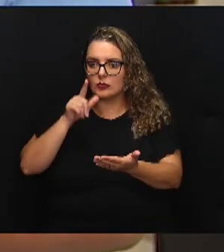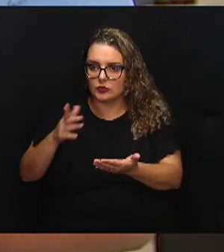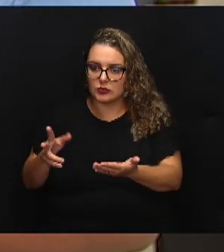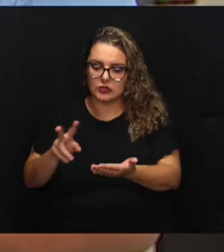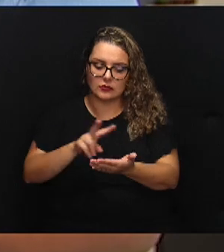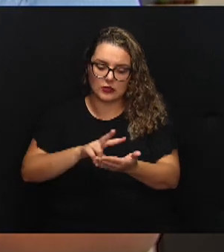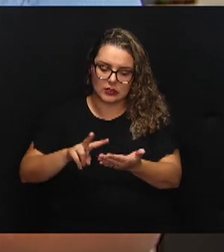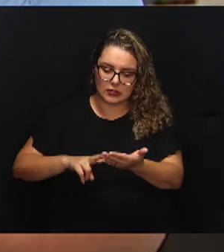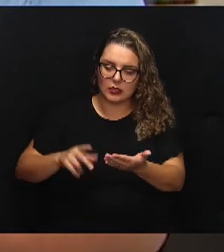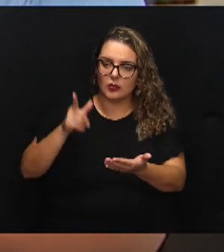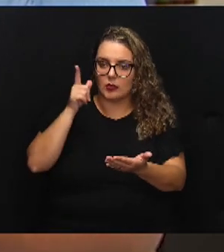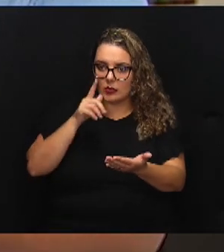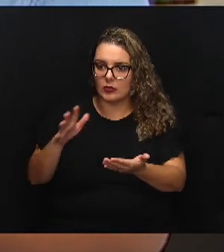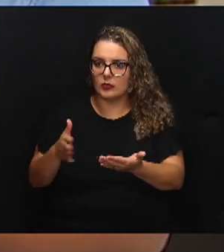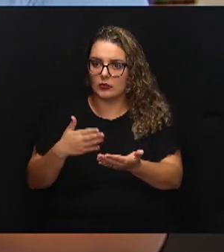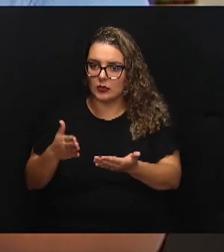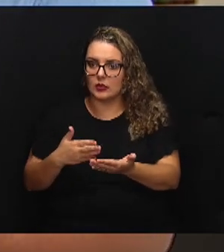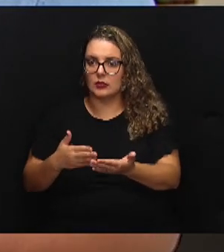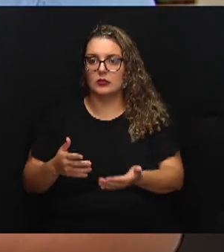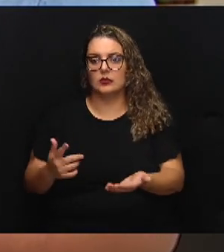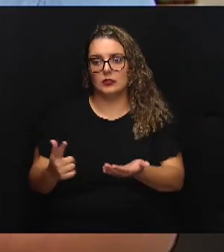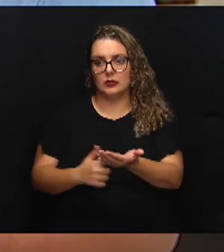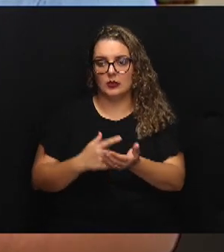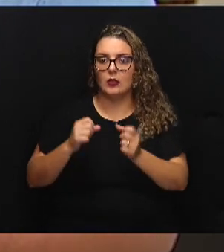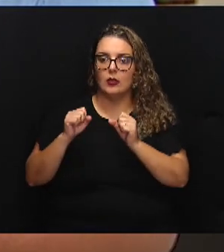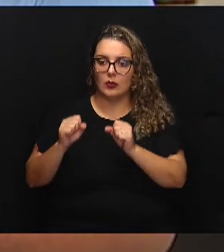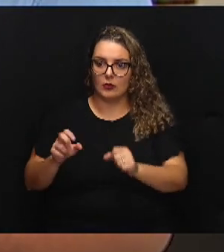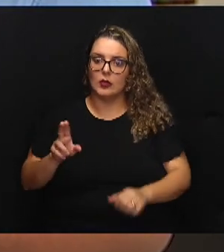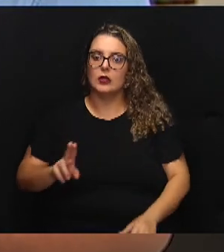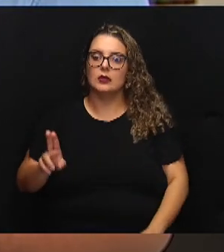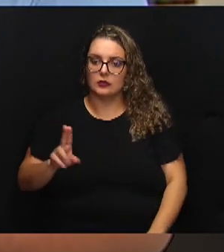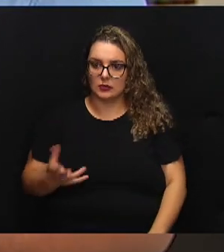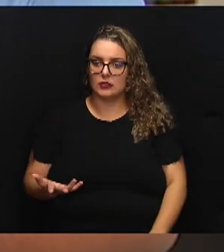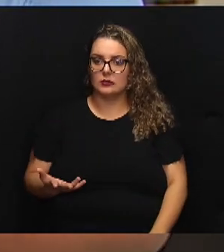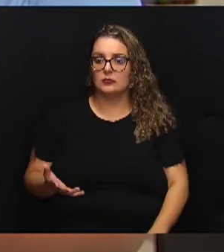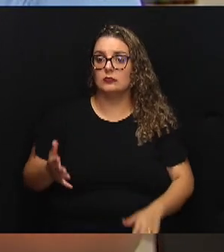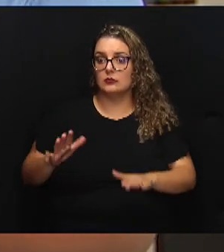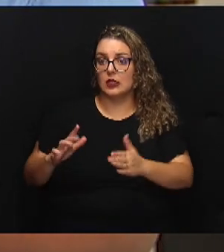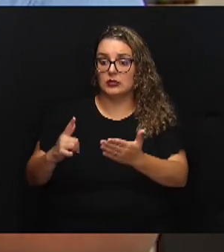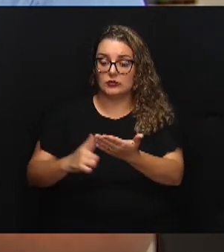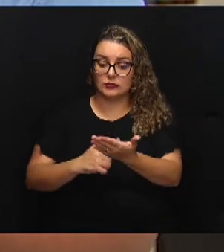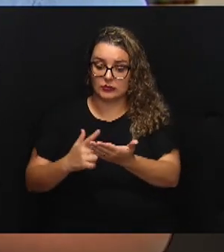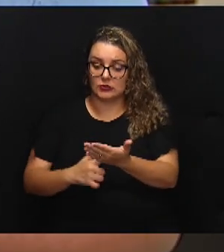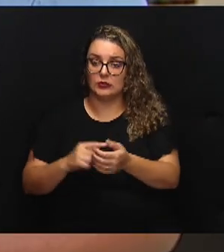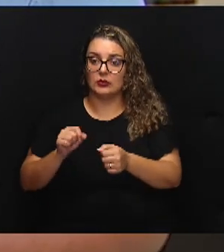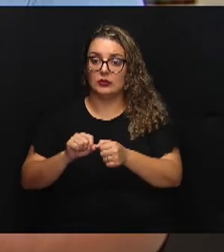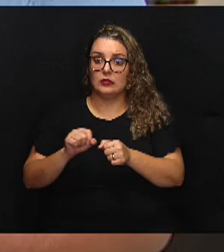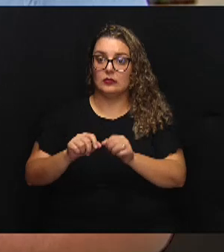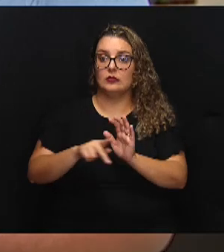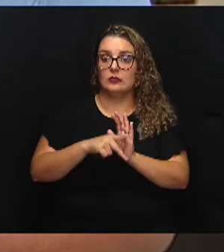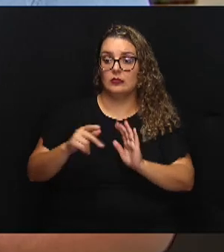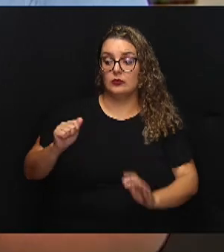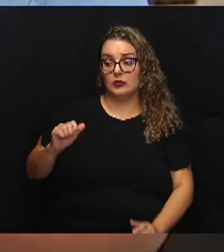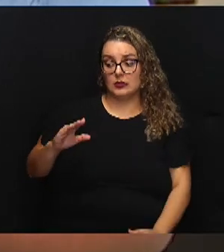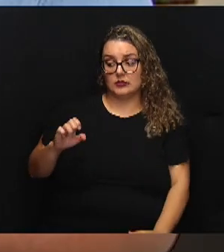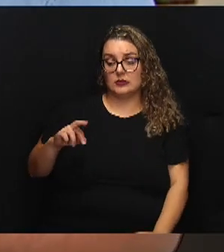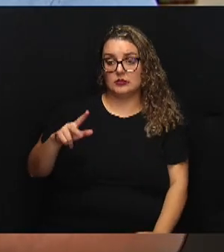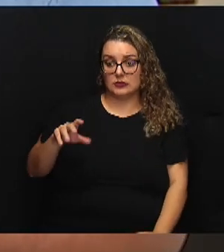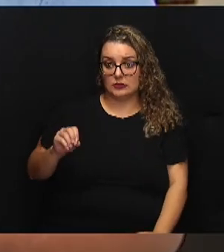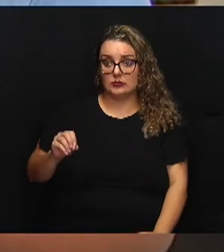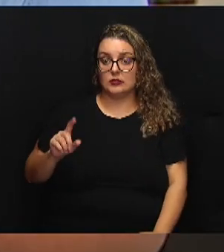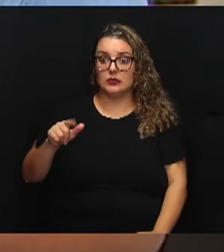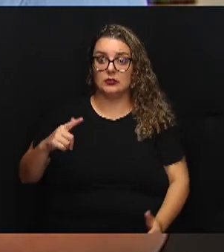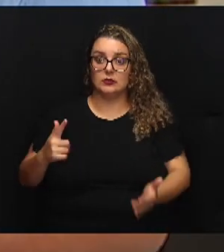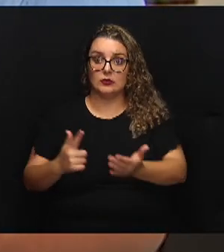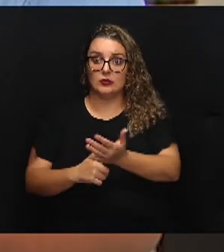lido. Então um livro, ele pode ser sim usado, mas um livro que assim, ele vai fazer parte de um acervo. Então é um livro que vai